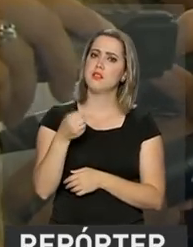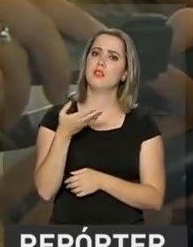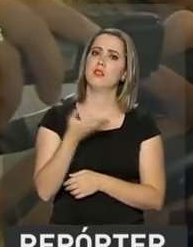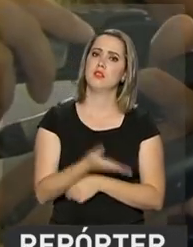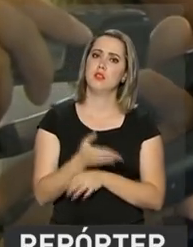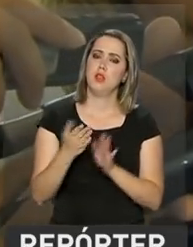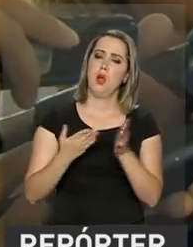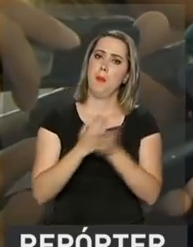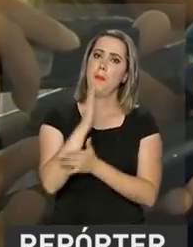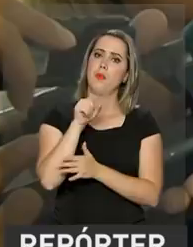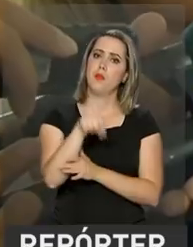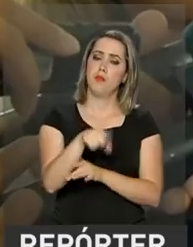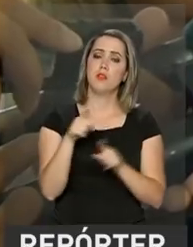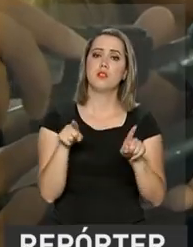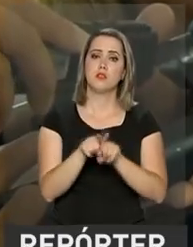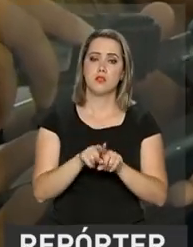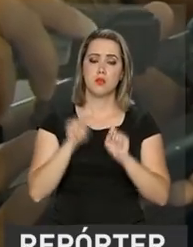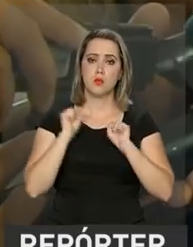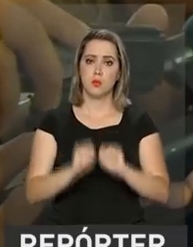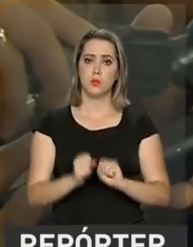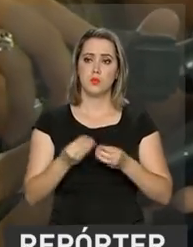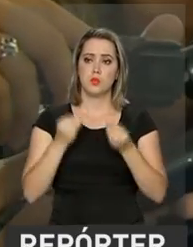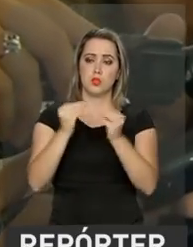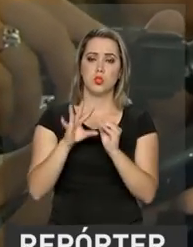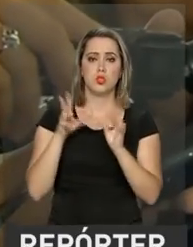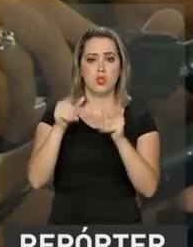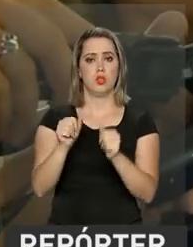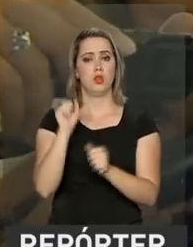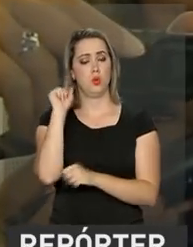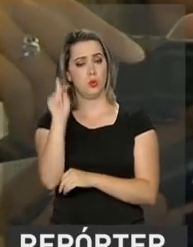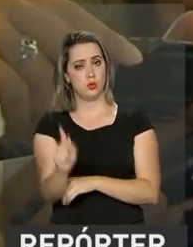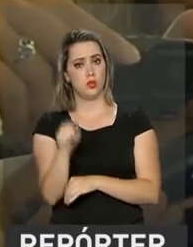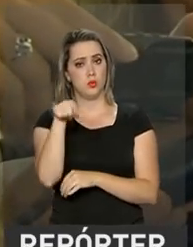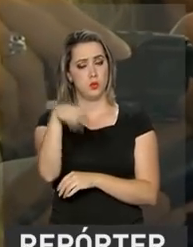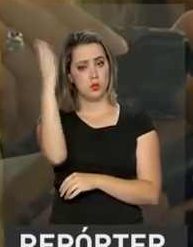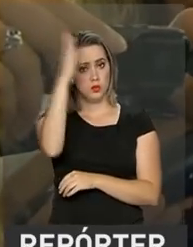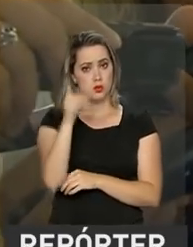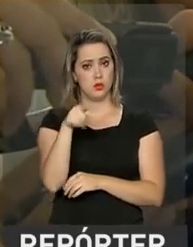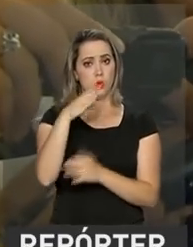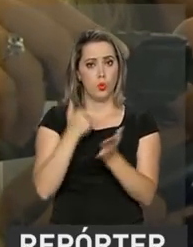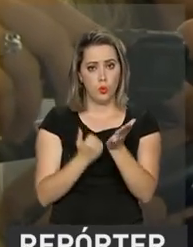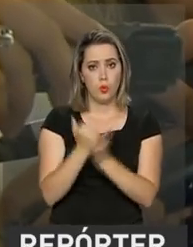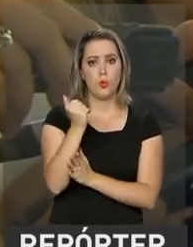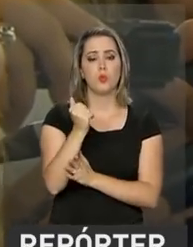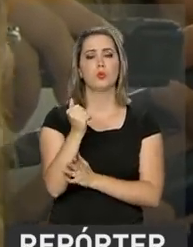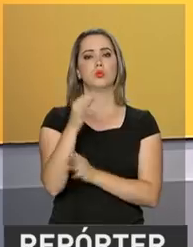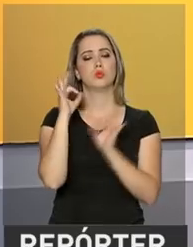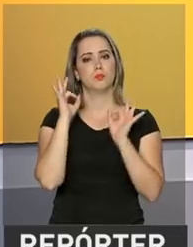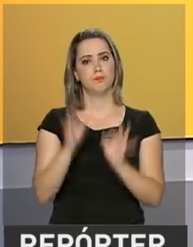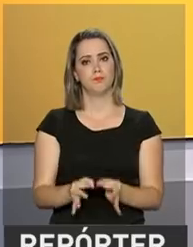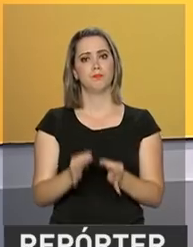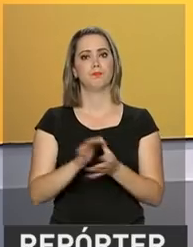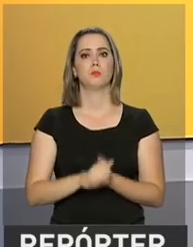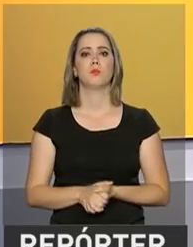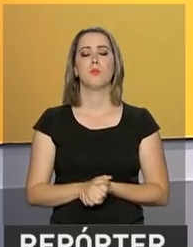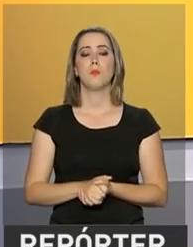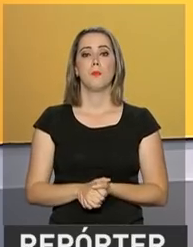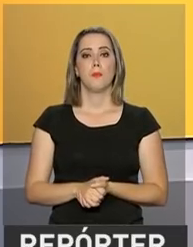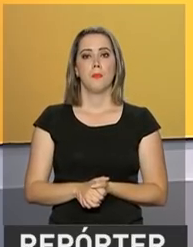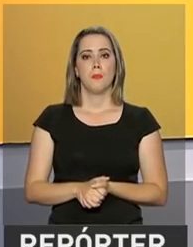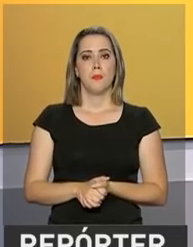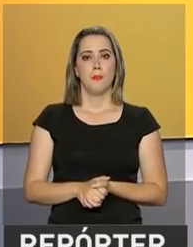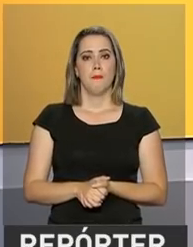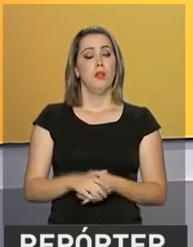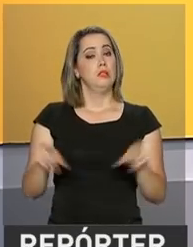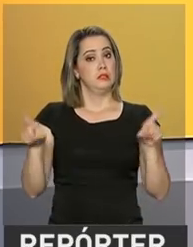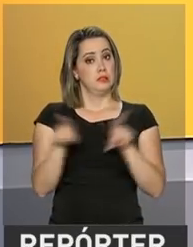aprovação de algo que garanta a todos que a previdência social do brasil continuará sou grande o ministro também